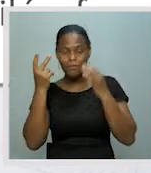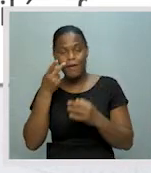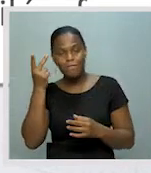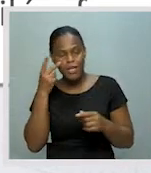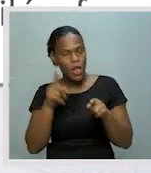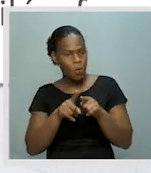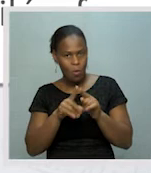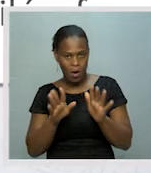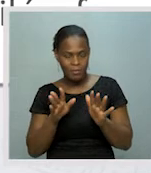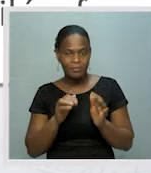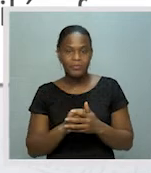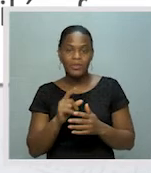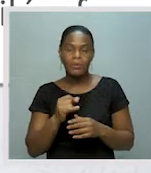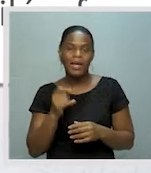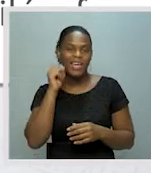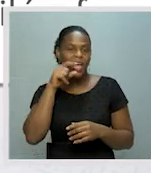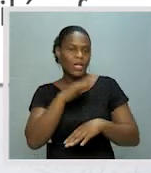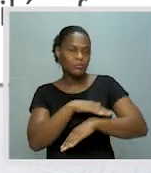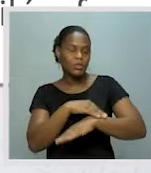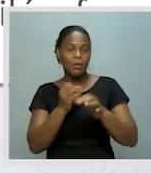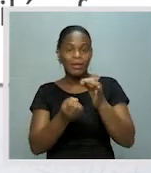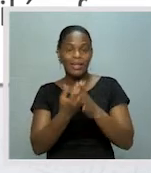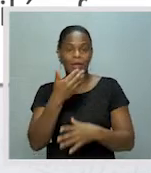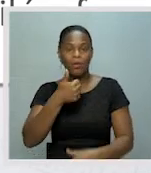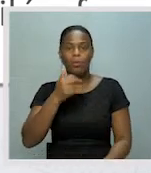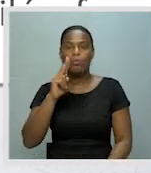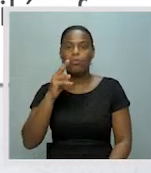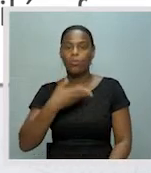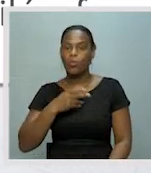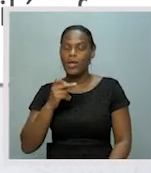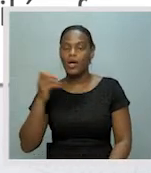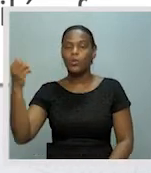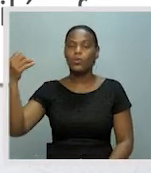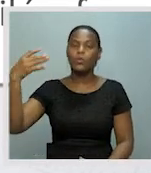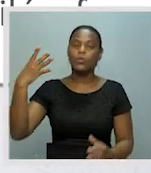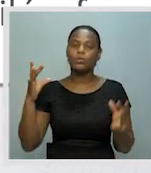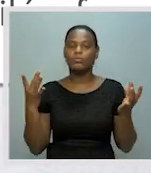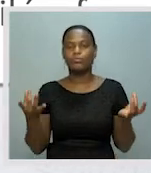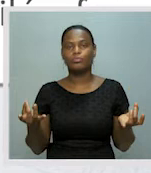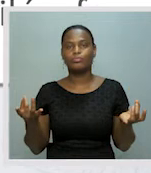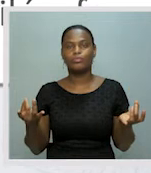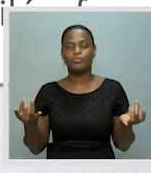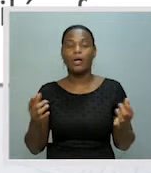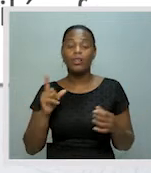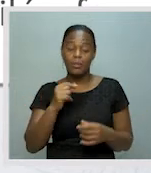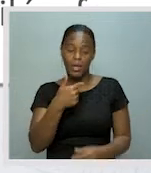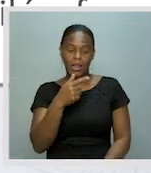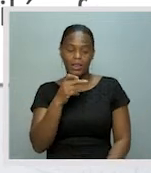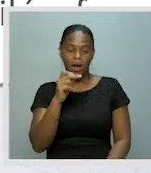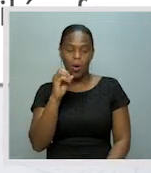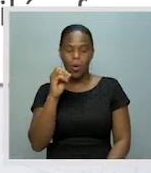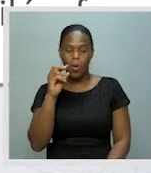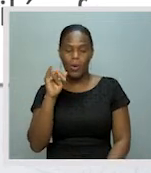vida. E a entidade suprema, né, é o Buda, o iluminado. O taoísmo